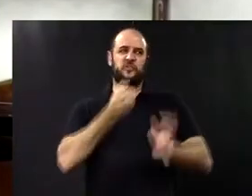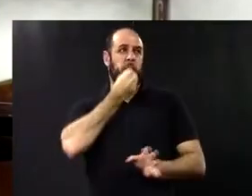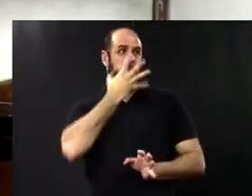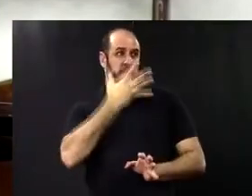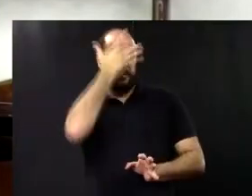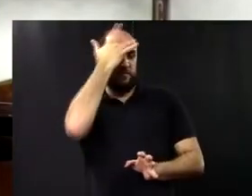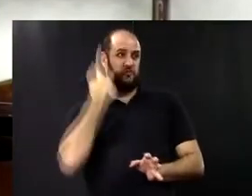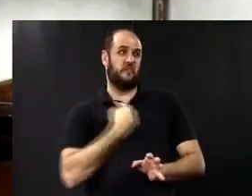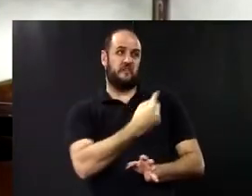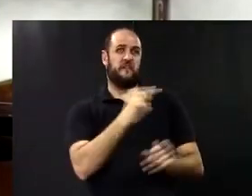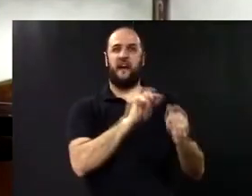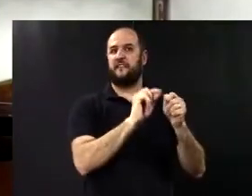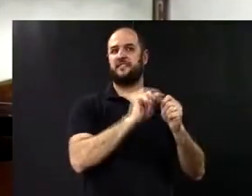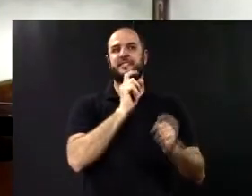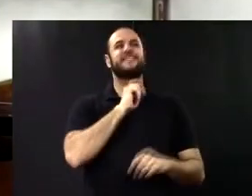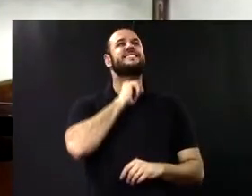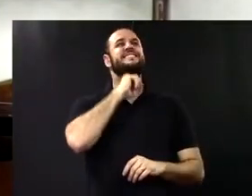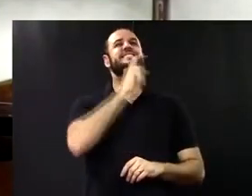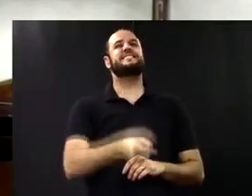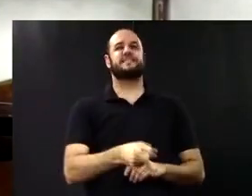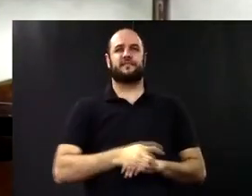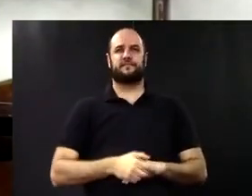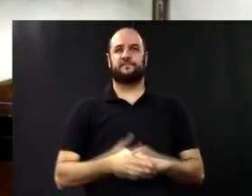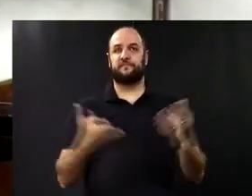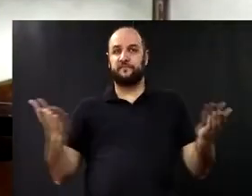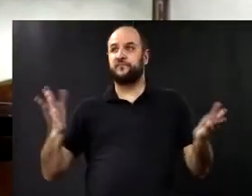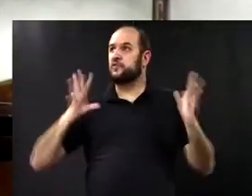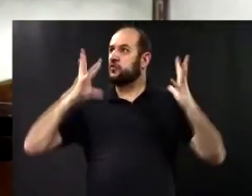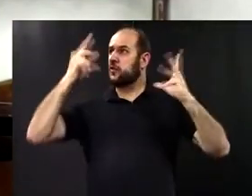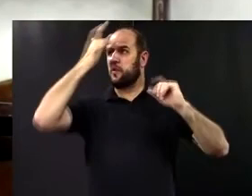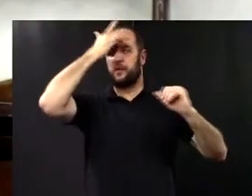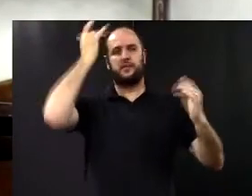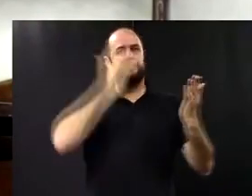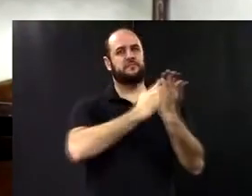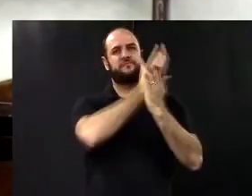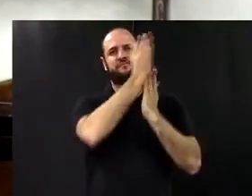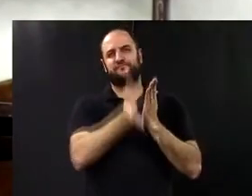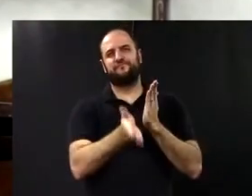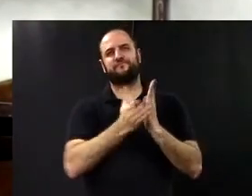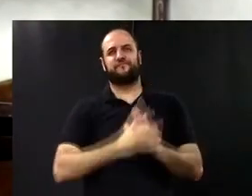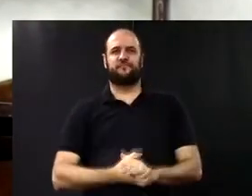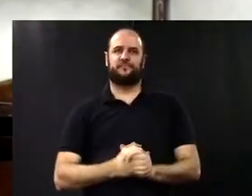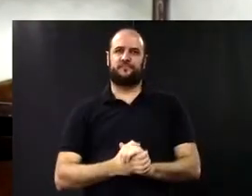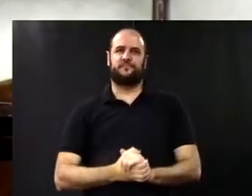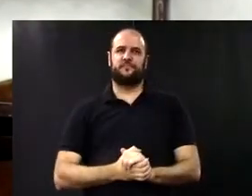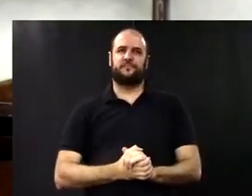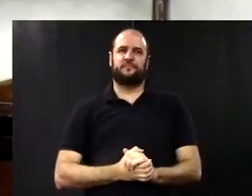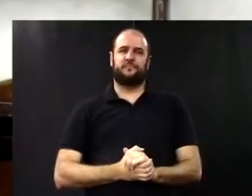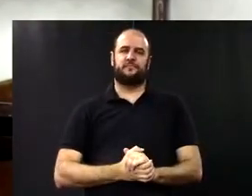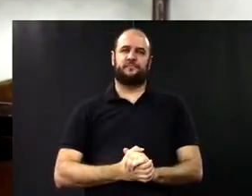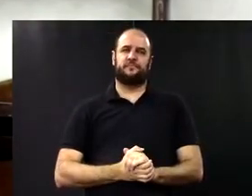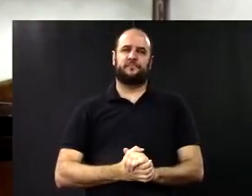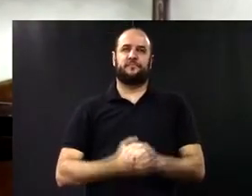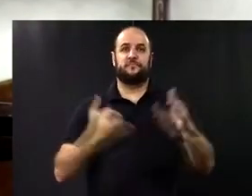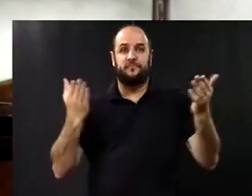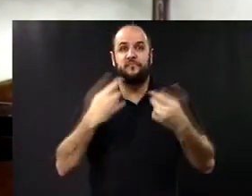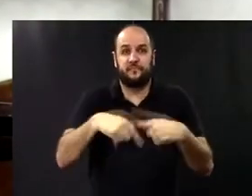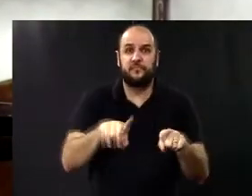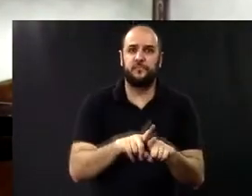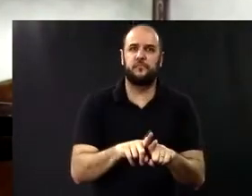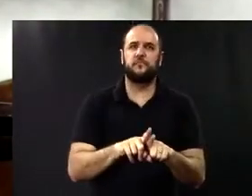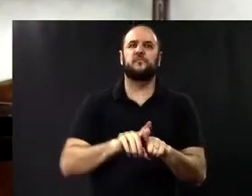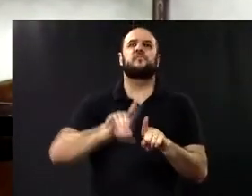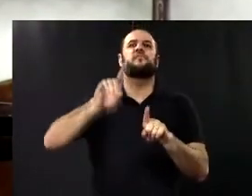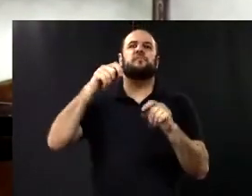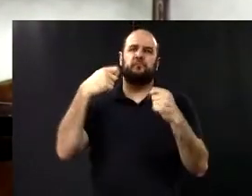bem. Ou seja, todos extraviaram, a uns se corromperam. E logo, todos